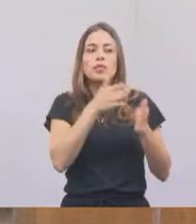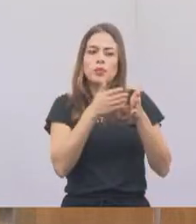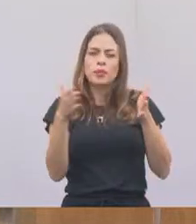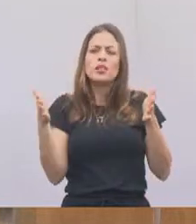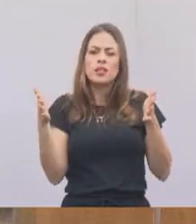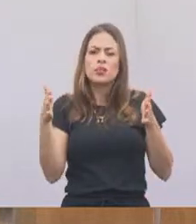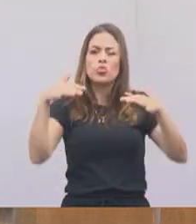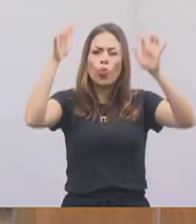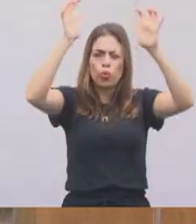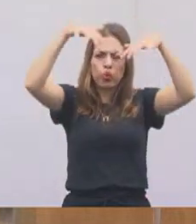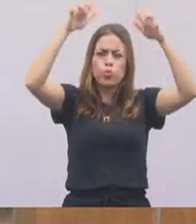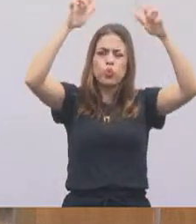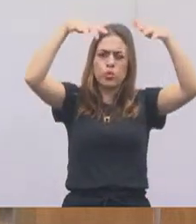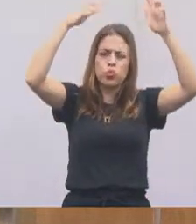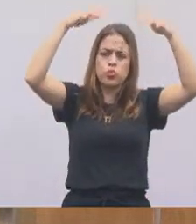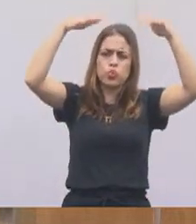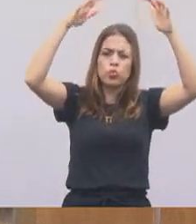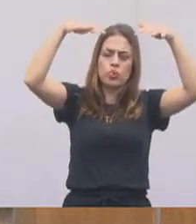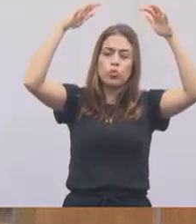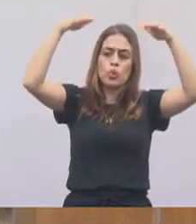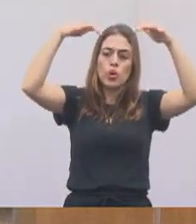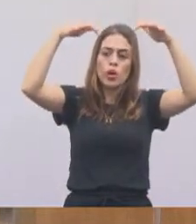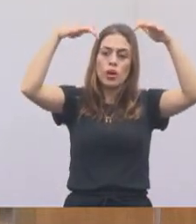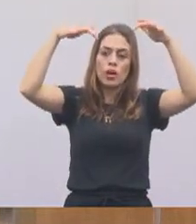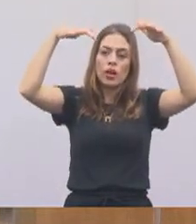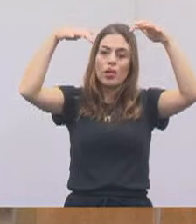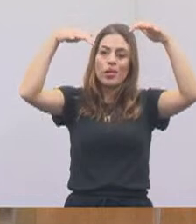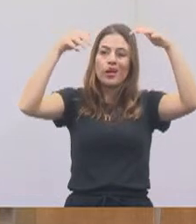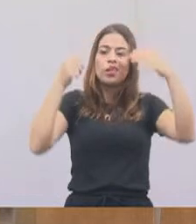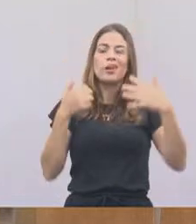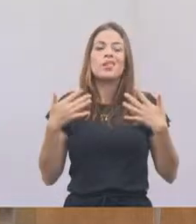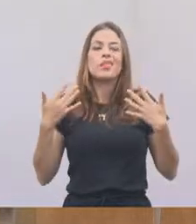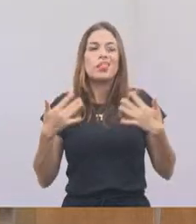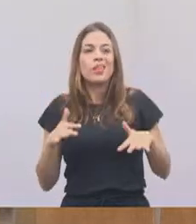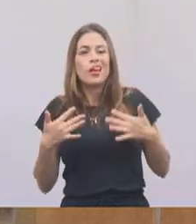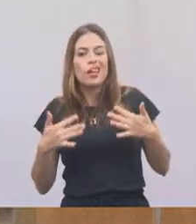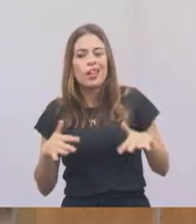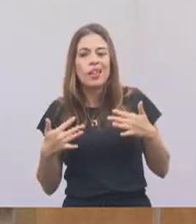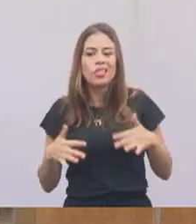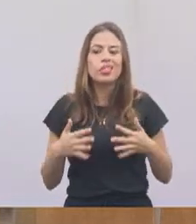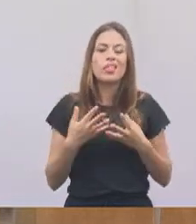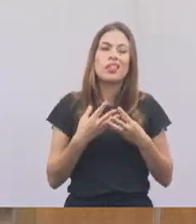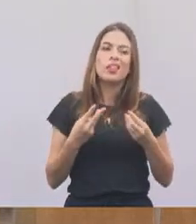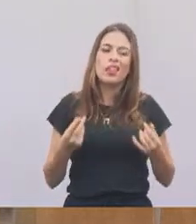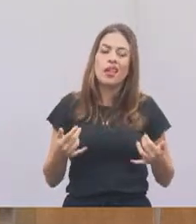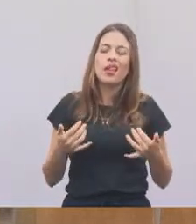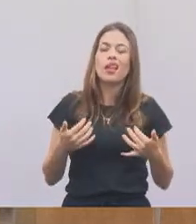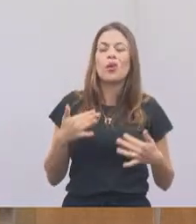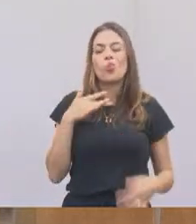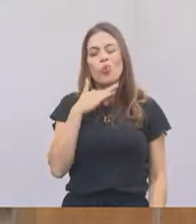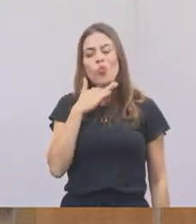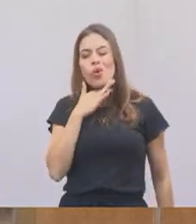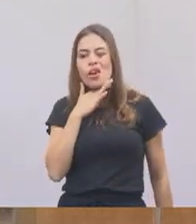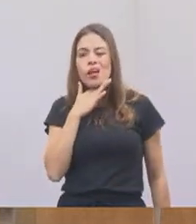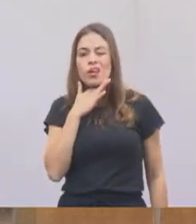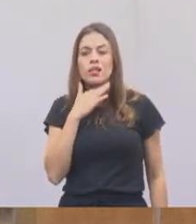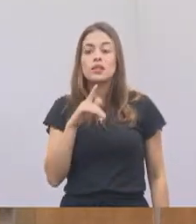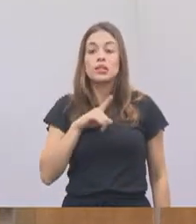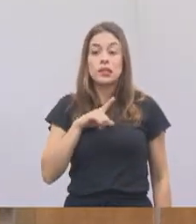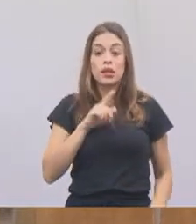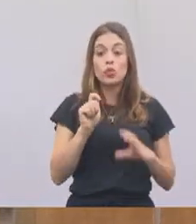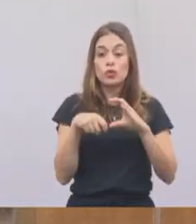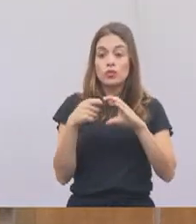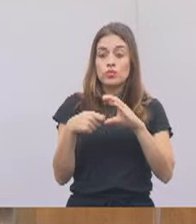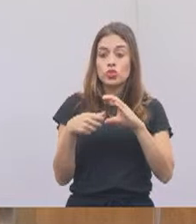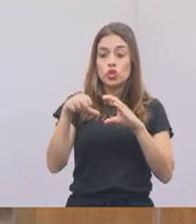período de fortes chuvas, tendo que se deparar com uma situação bem delicada e desconfortável. Tem um vídeo bem